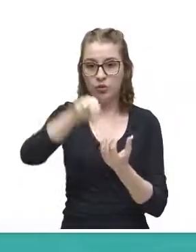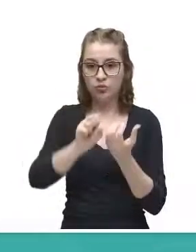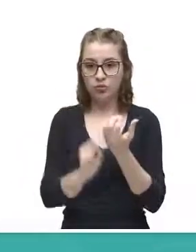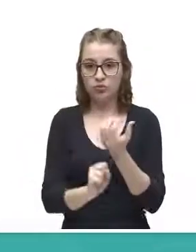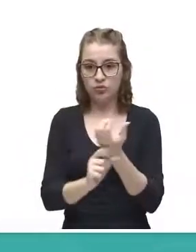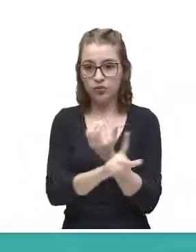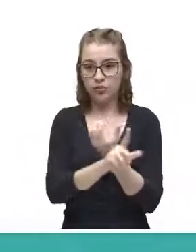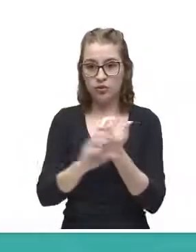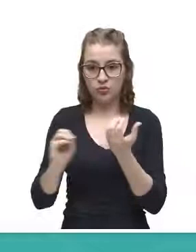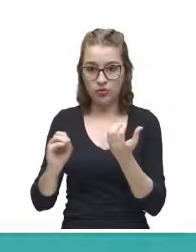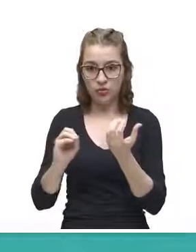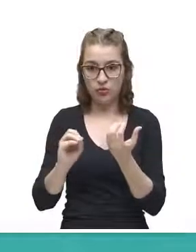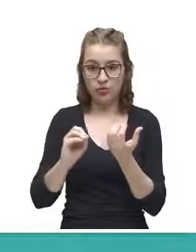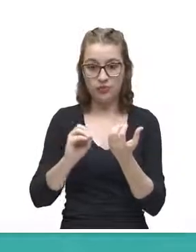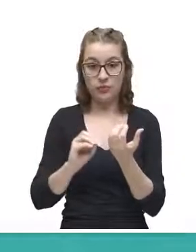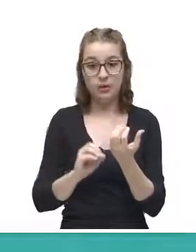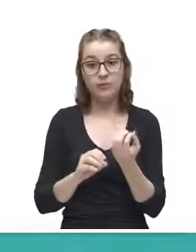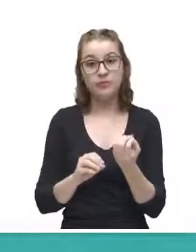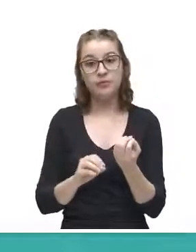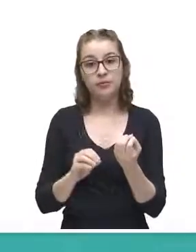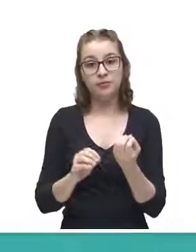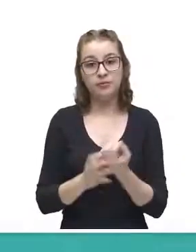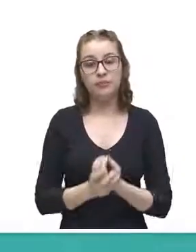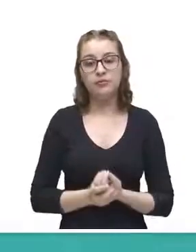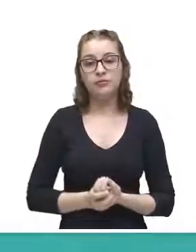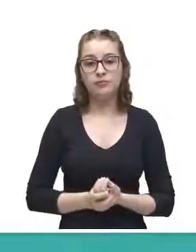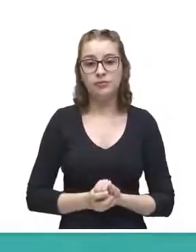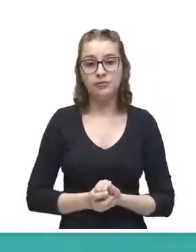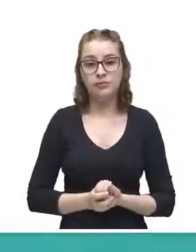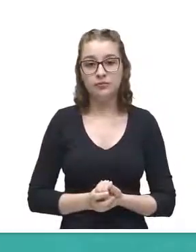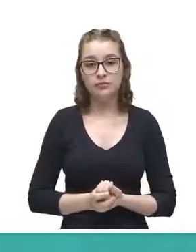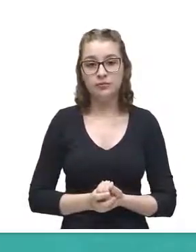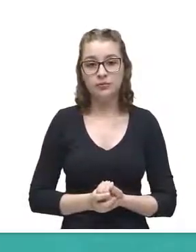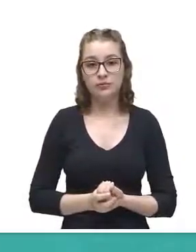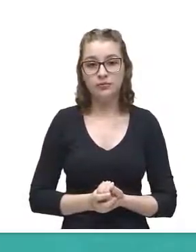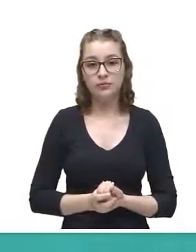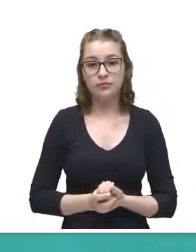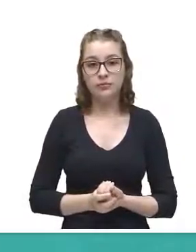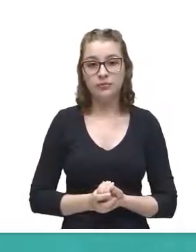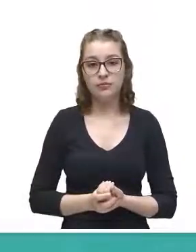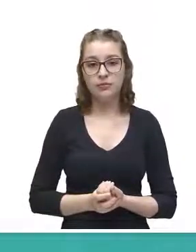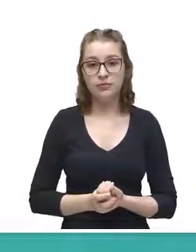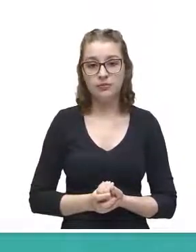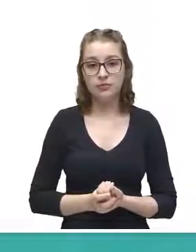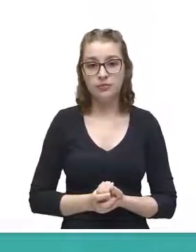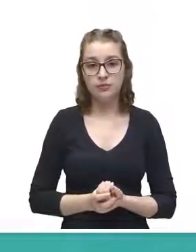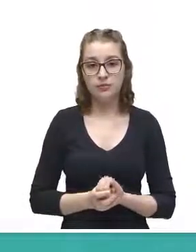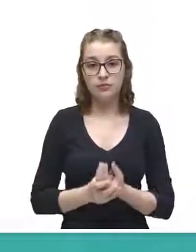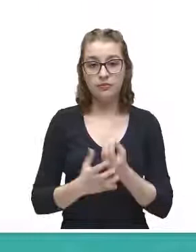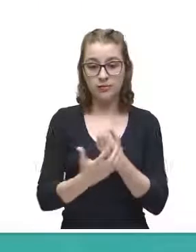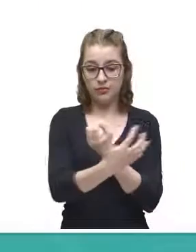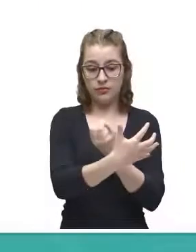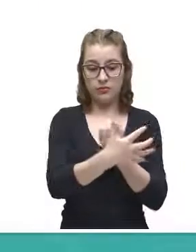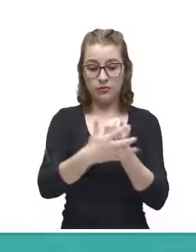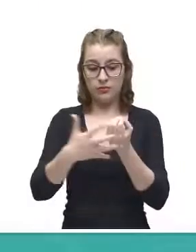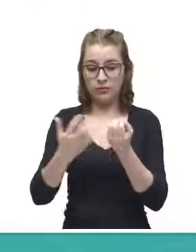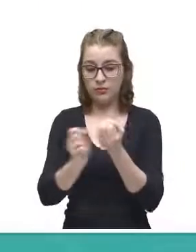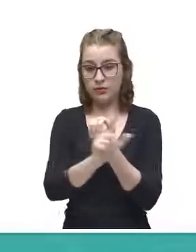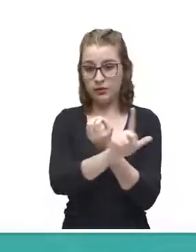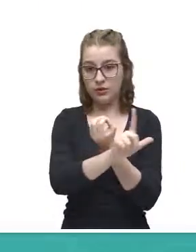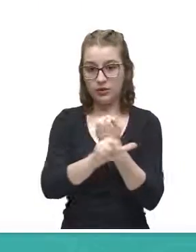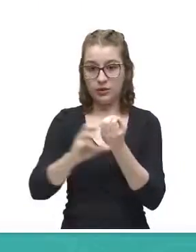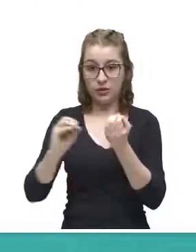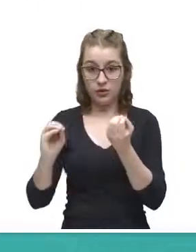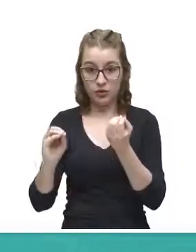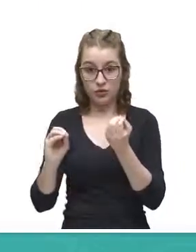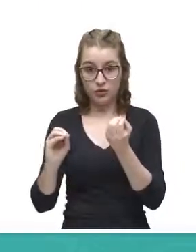graus. Já a parte da longitude, que divide o planeta, né, em leste e oeste, de um